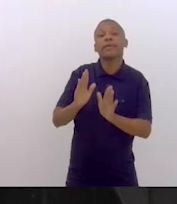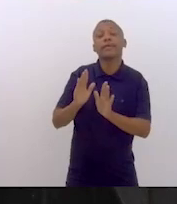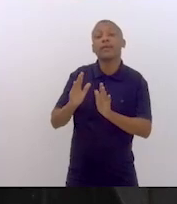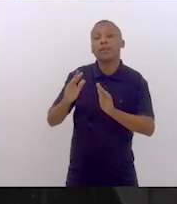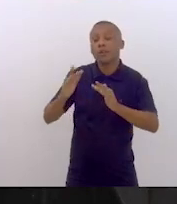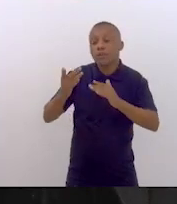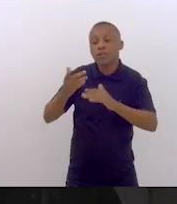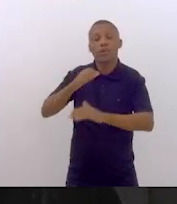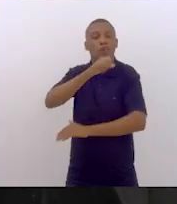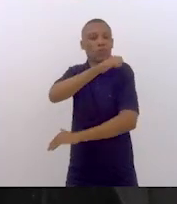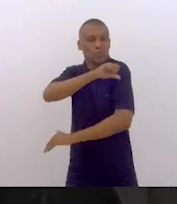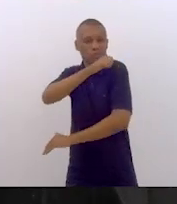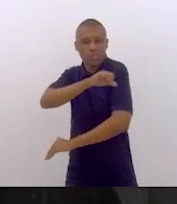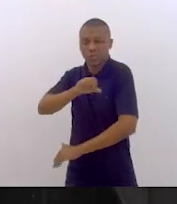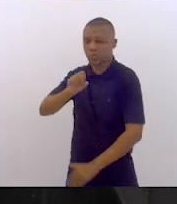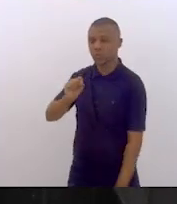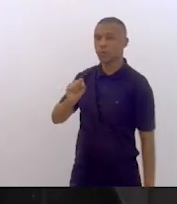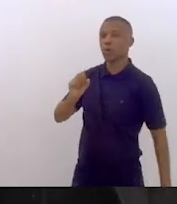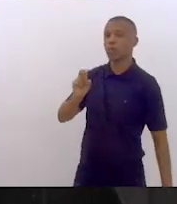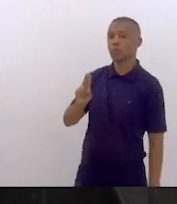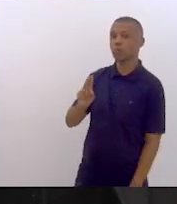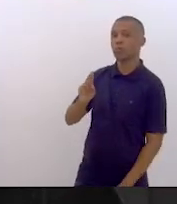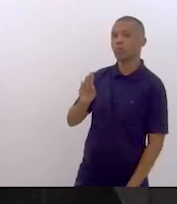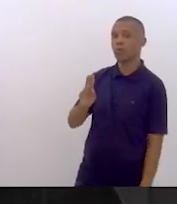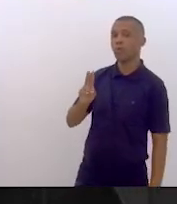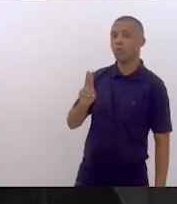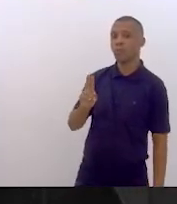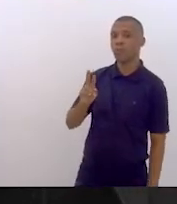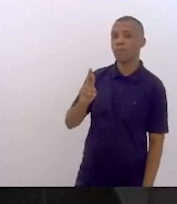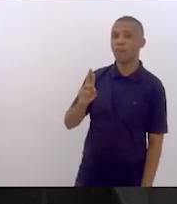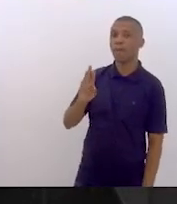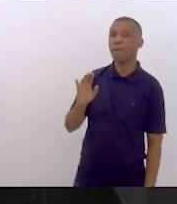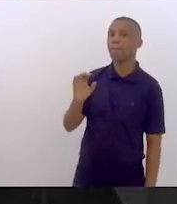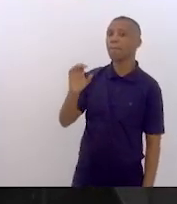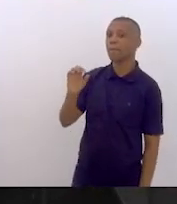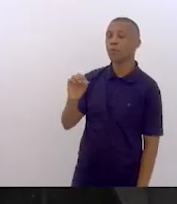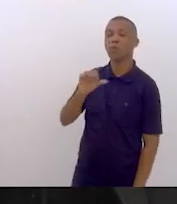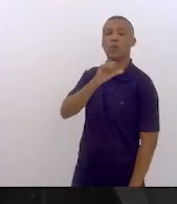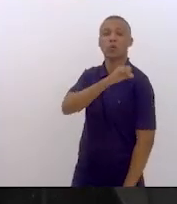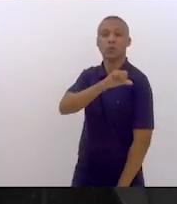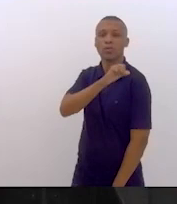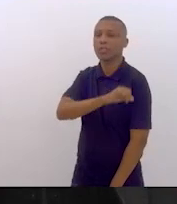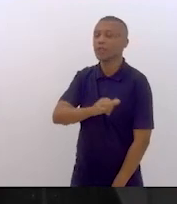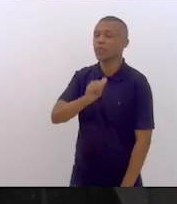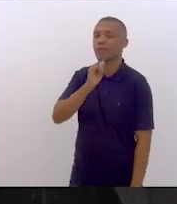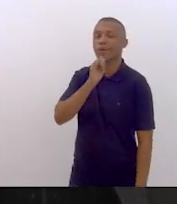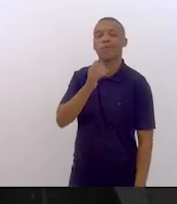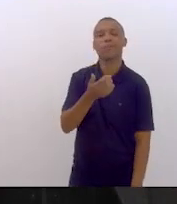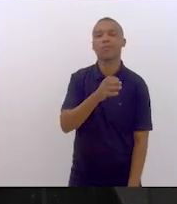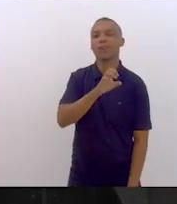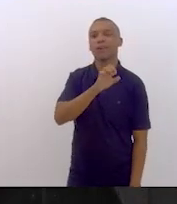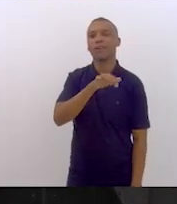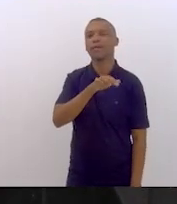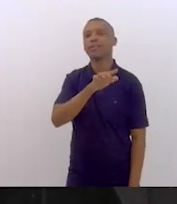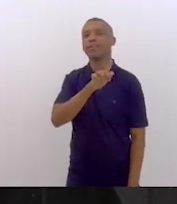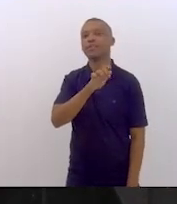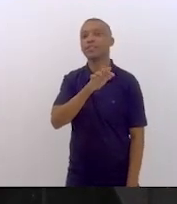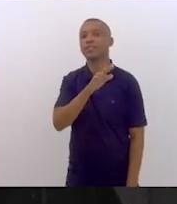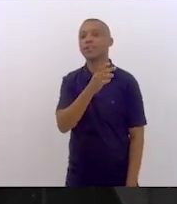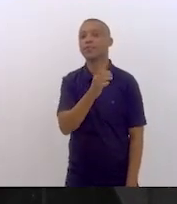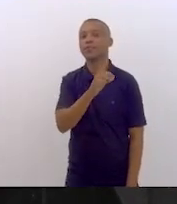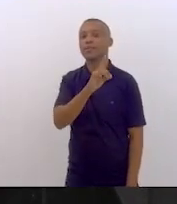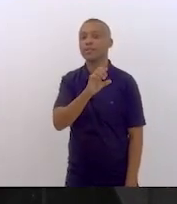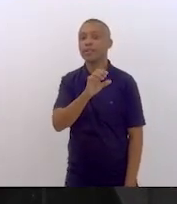subúrbios carioca especificamente me criei lá no engenho de dentro na chave de ouro